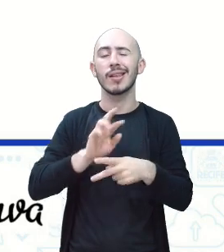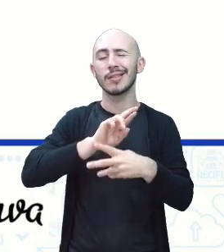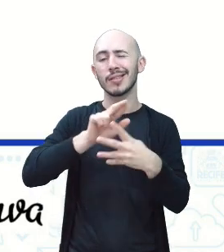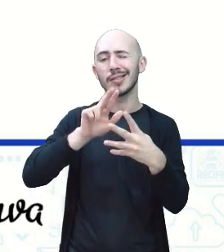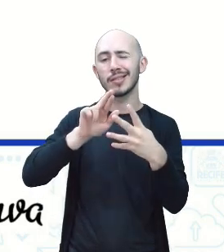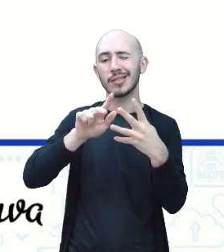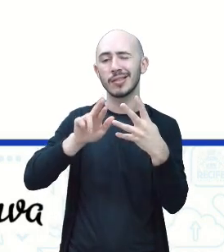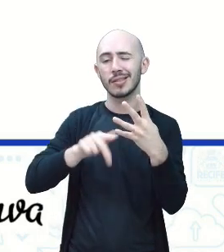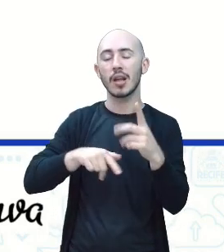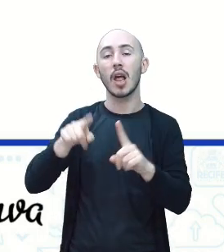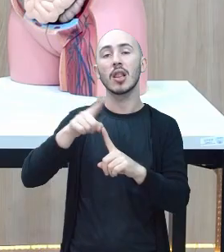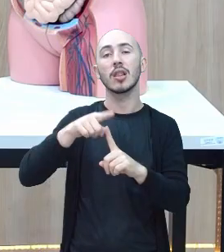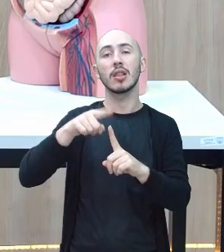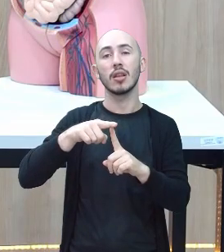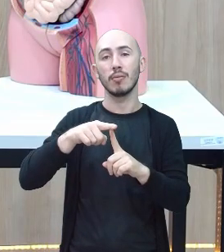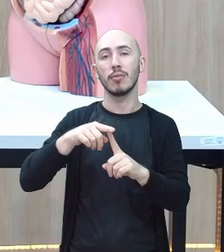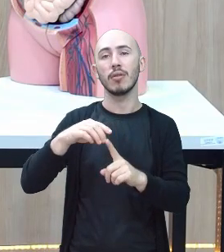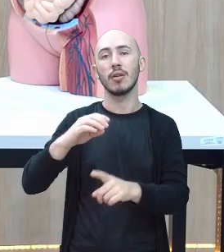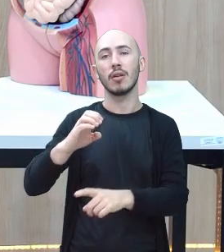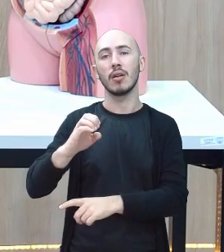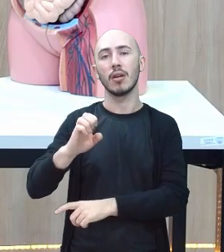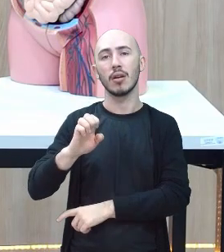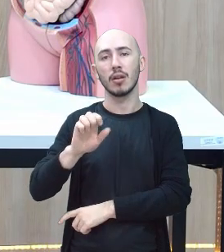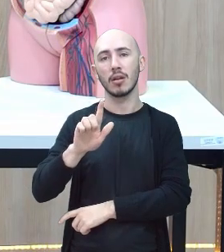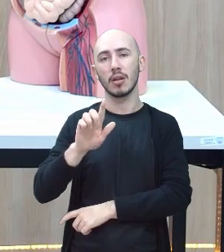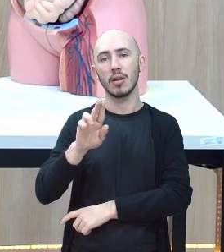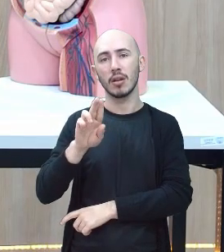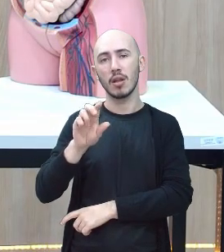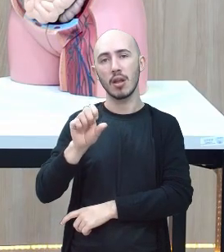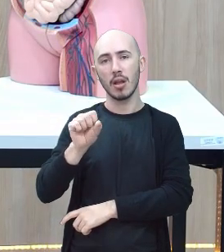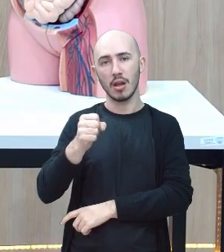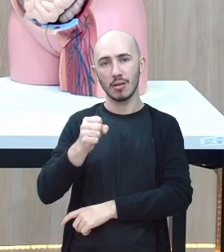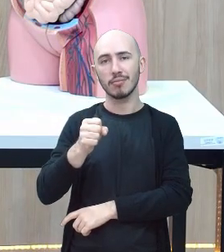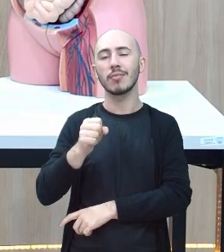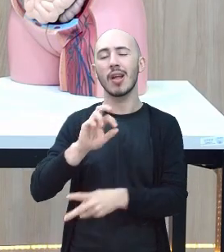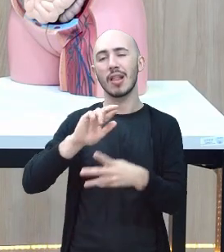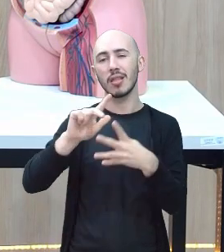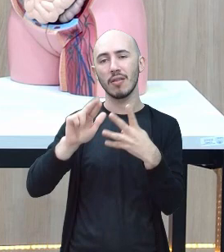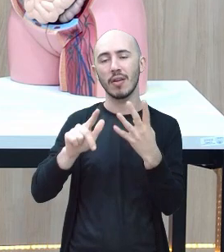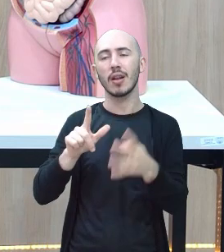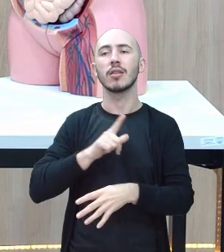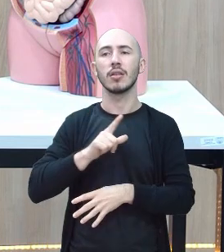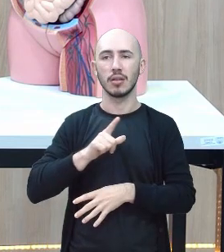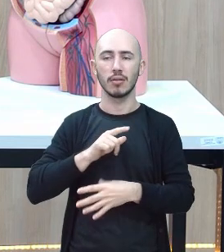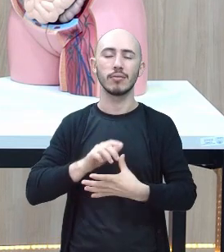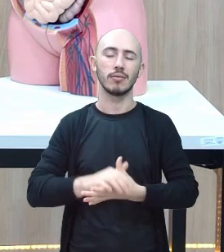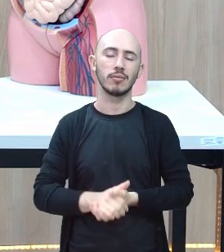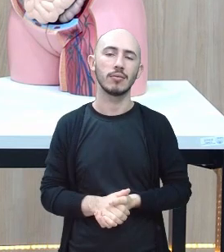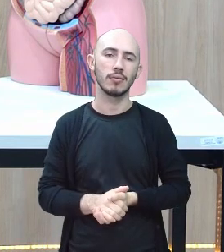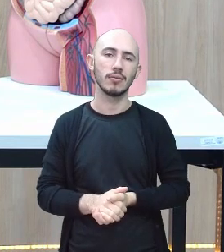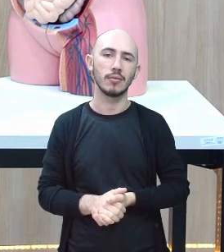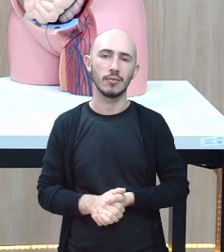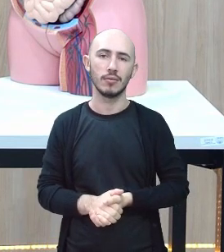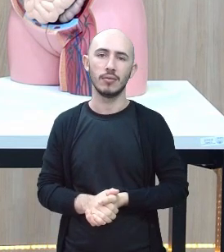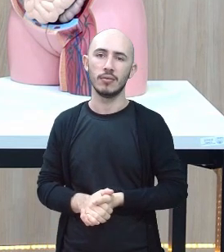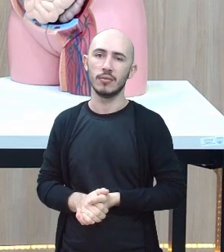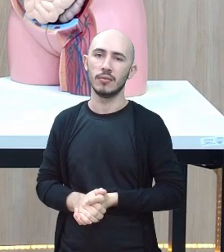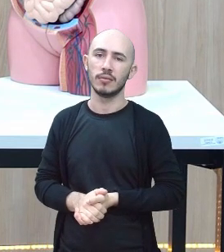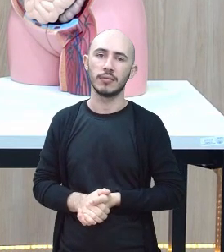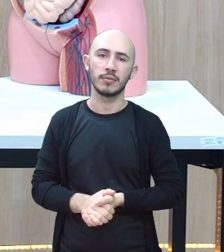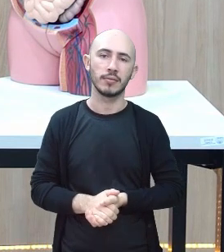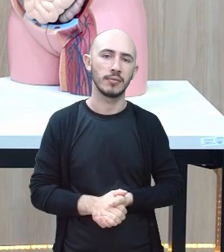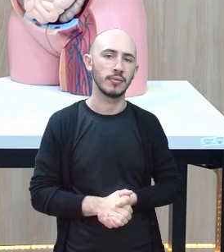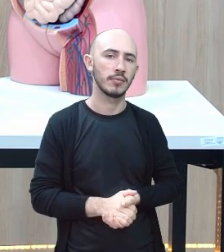de células. Então, a gente viu que as células se juntam iguais, formam o tecido e ele existe uma grande quantidade e variedade